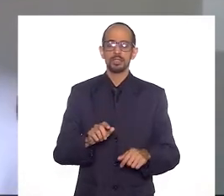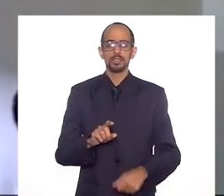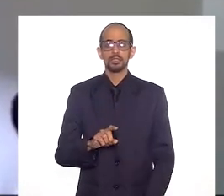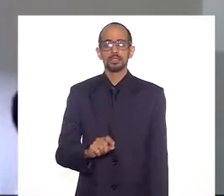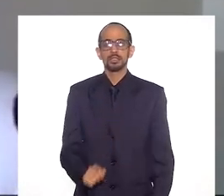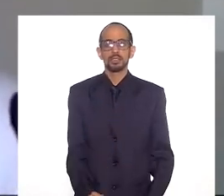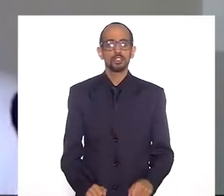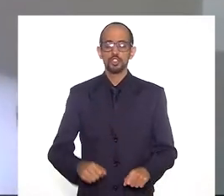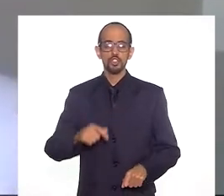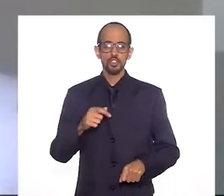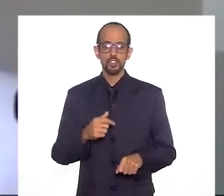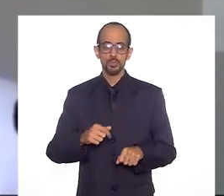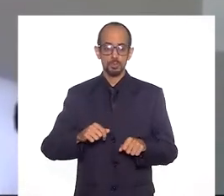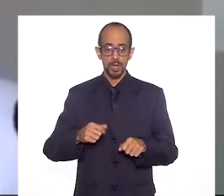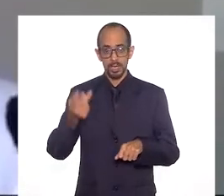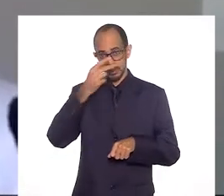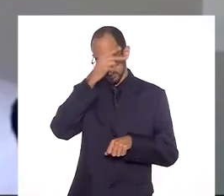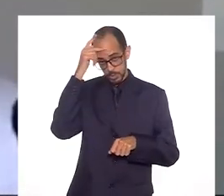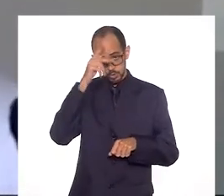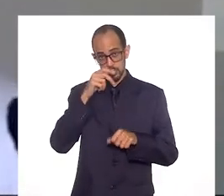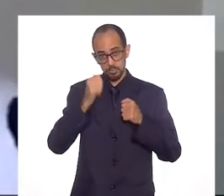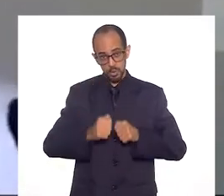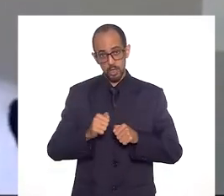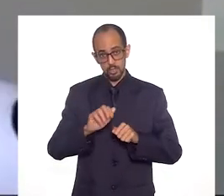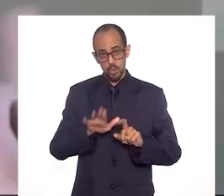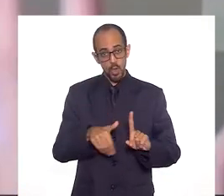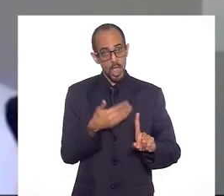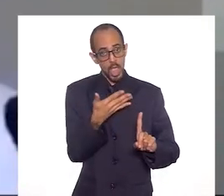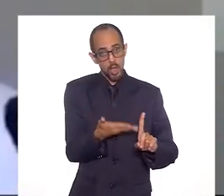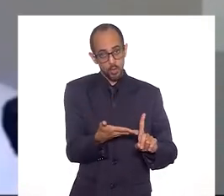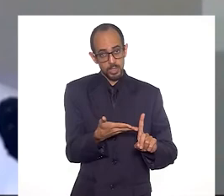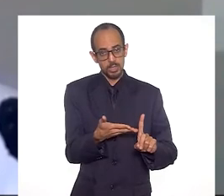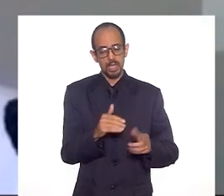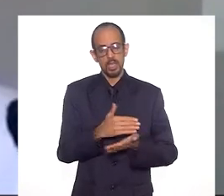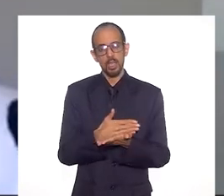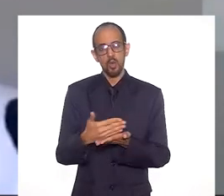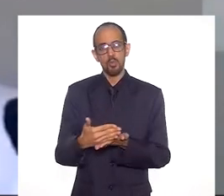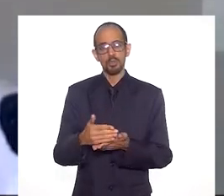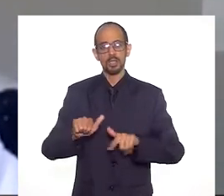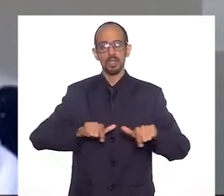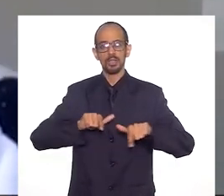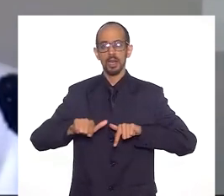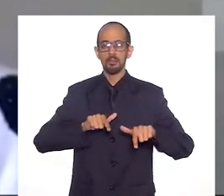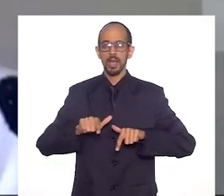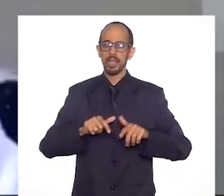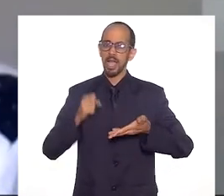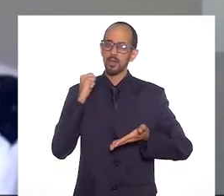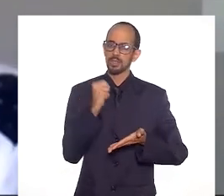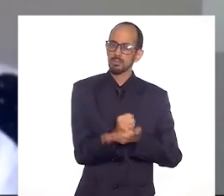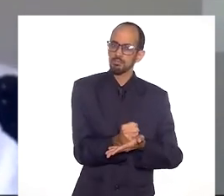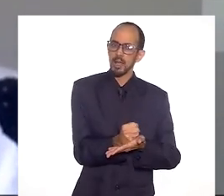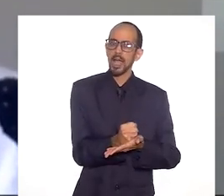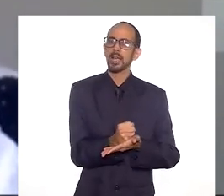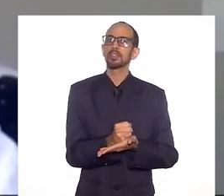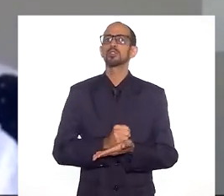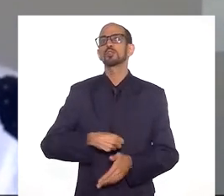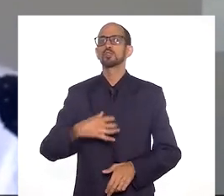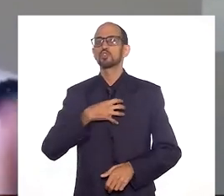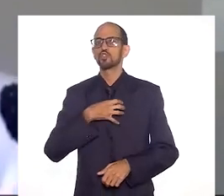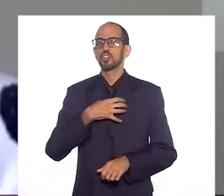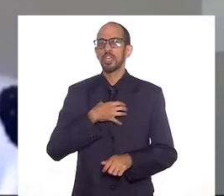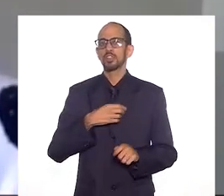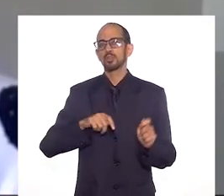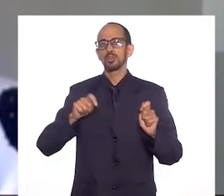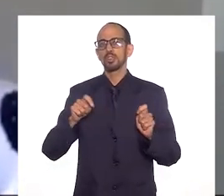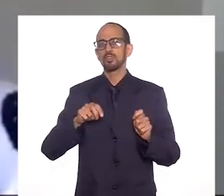negócio de impacto, para que as pessoas possam se reconhecer e aí sim começar a trabalhar o seu impacto da forma que vai